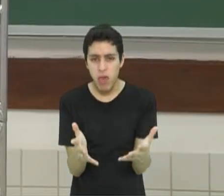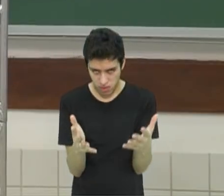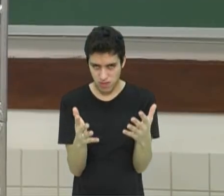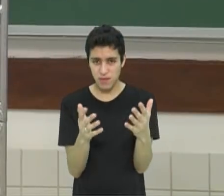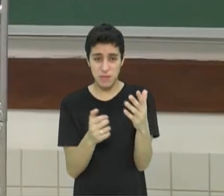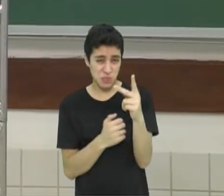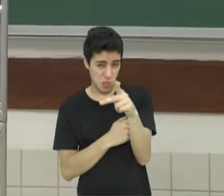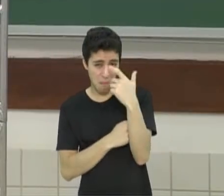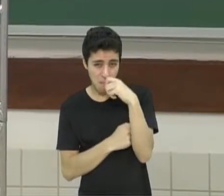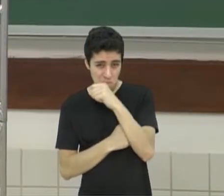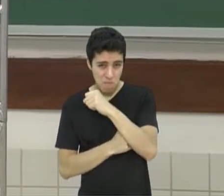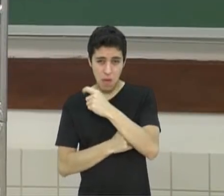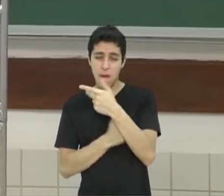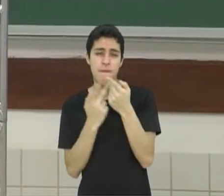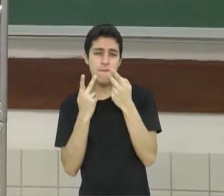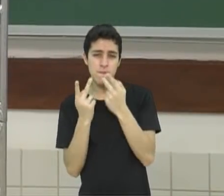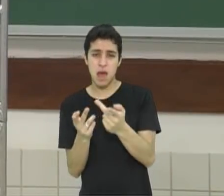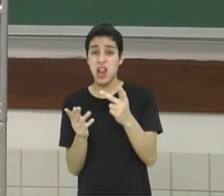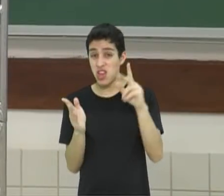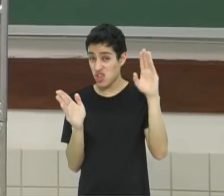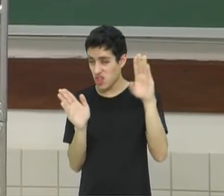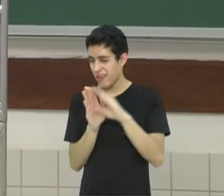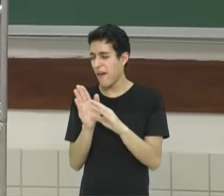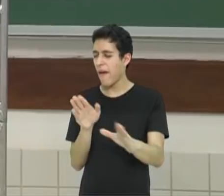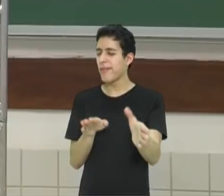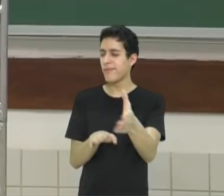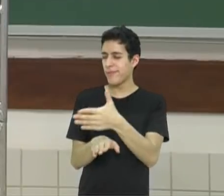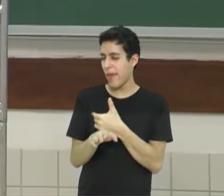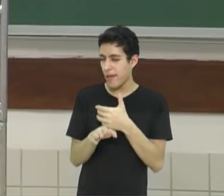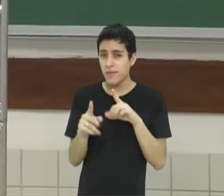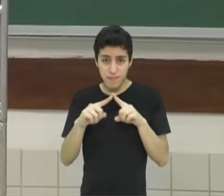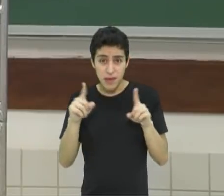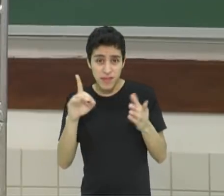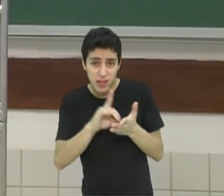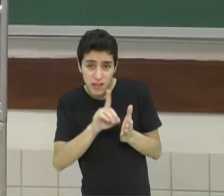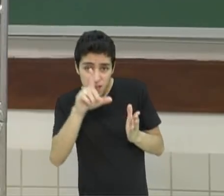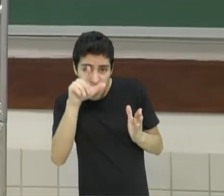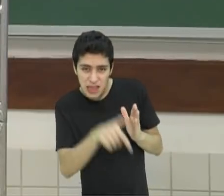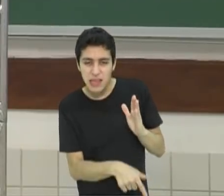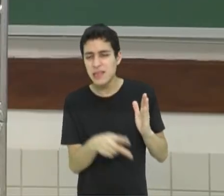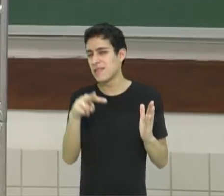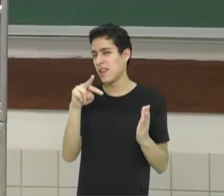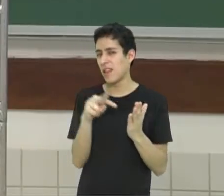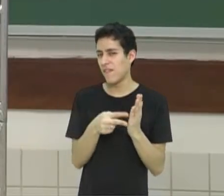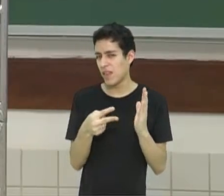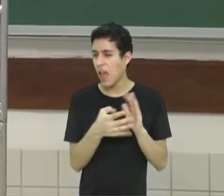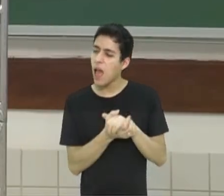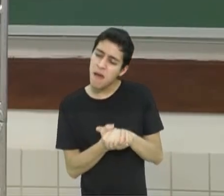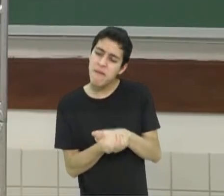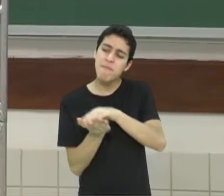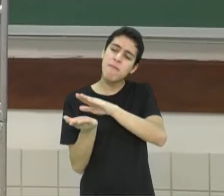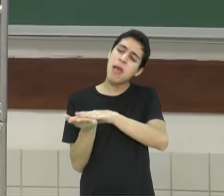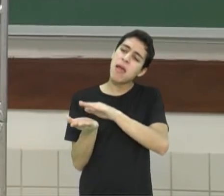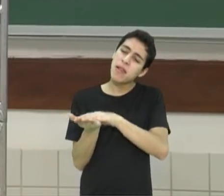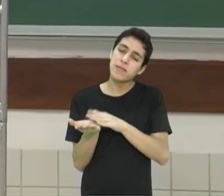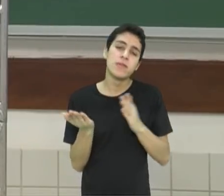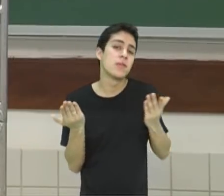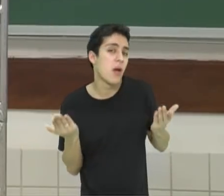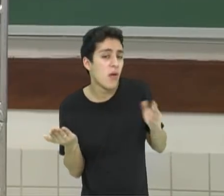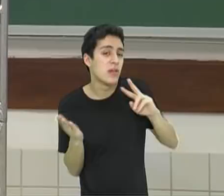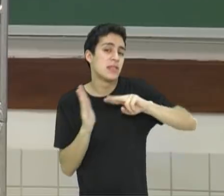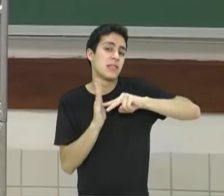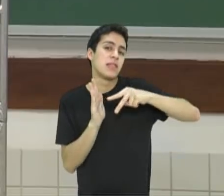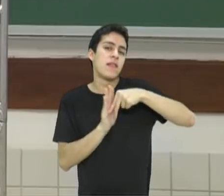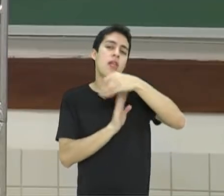que chegou cedo e você de fato chegou tarde, o que foi que ela quis dizer? Ela estava te elogiando por chegar cedo ou ela estava